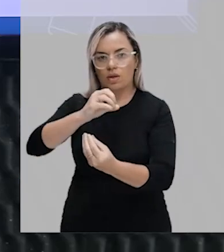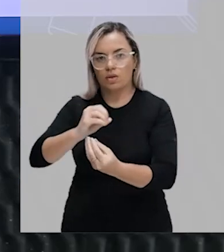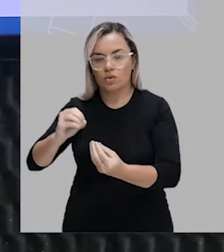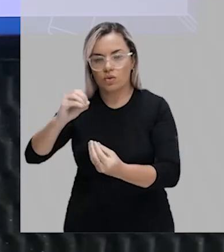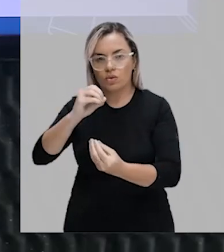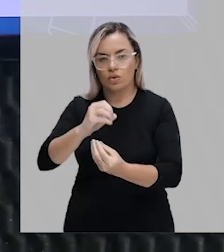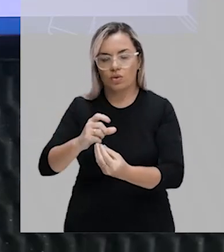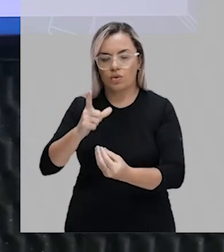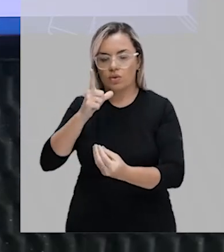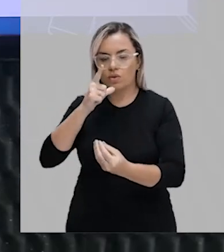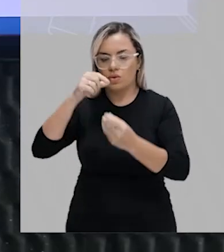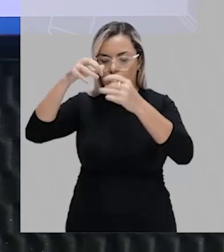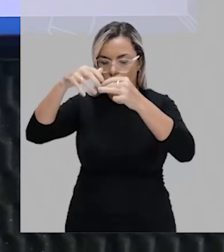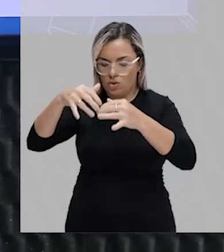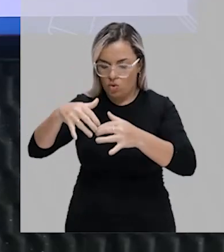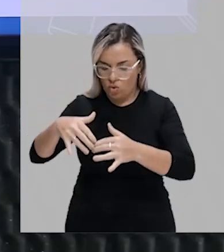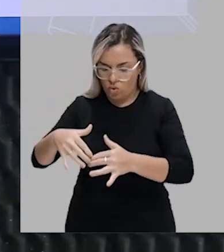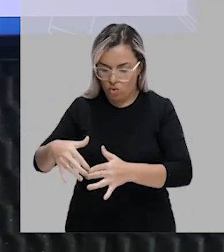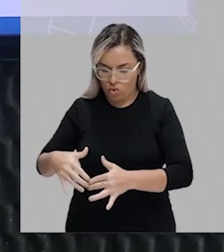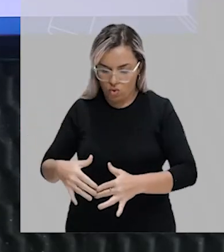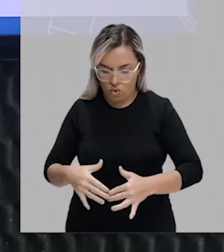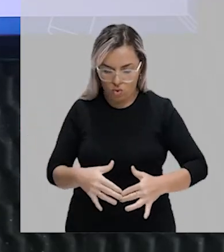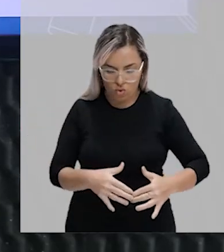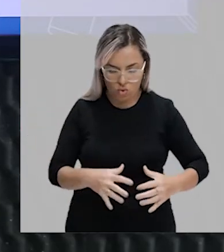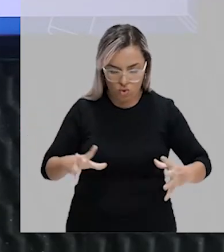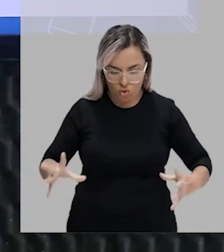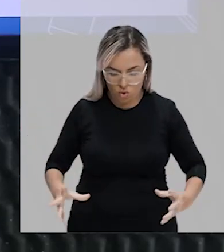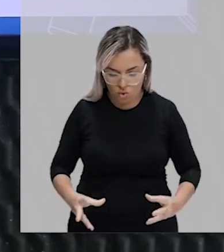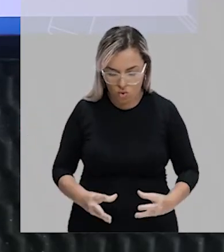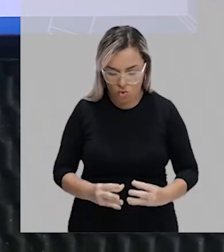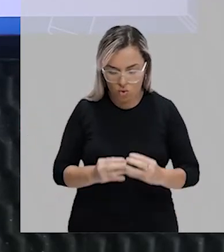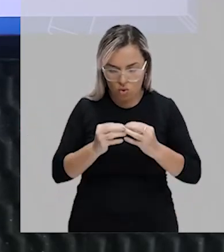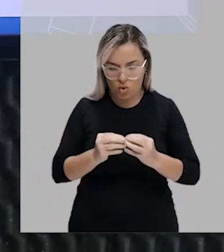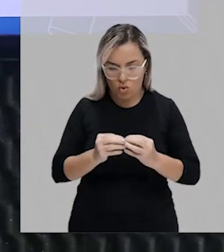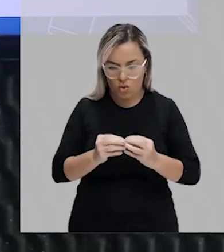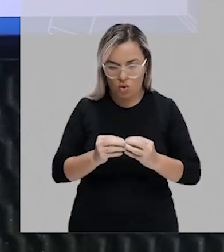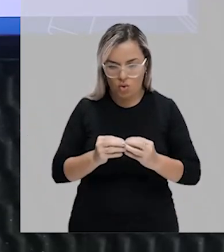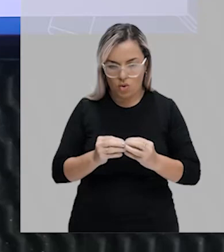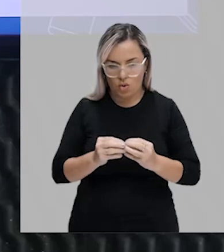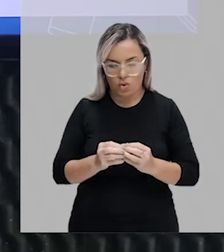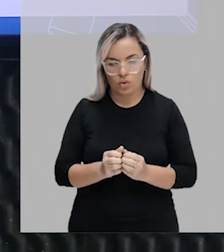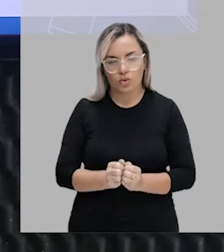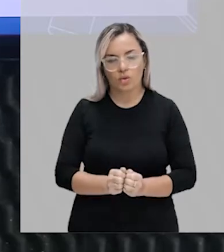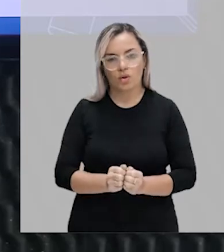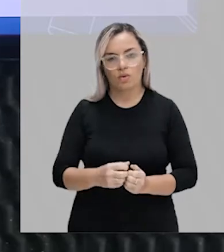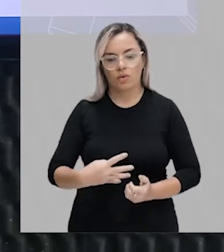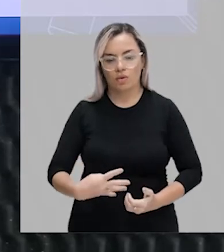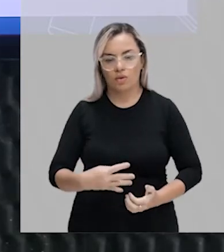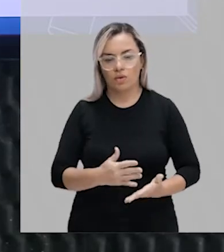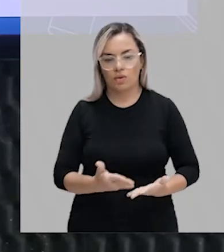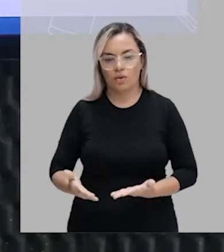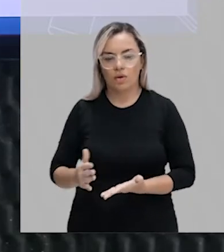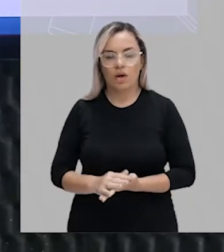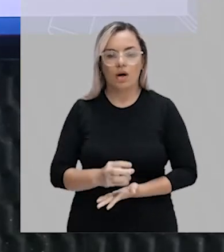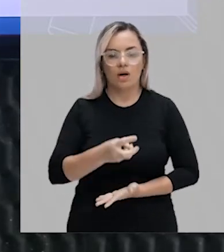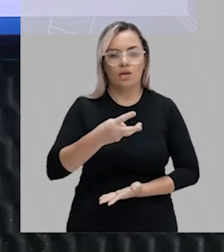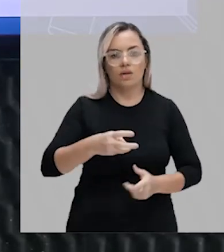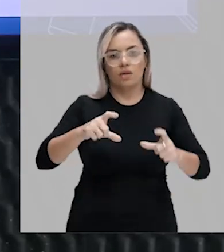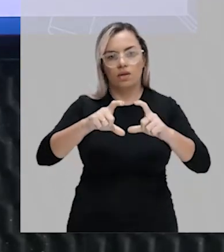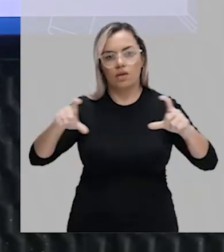escorria pela parede do tubo e se acumulava aqui no 4, tá? Então, a terceira é